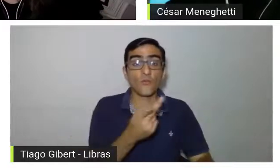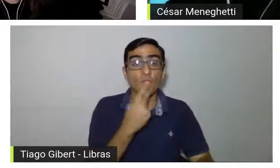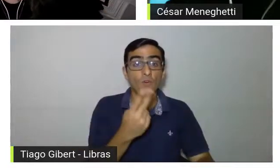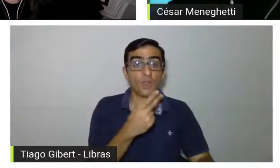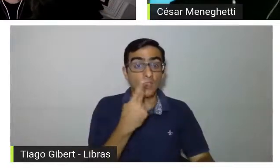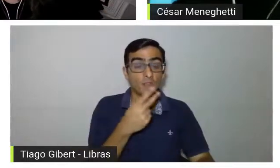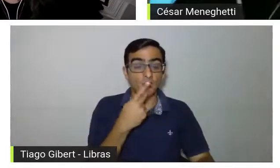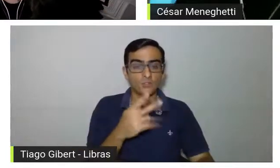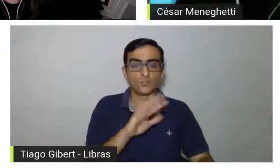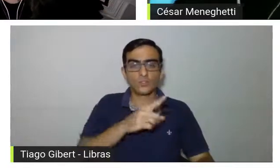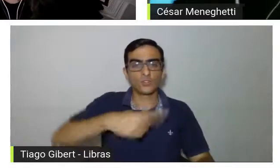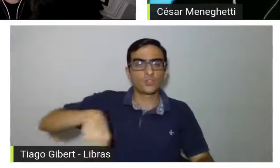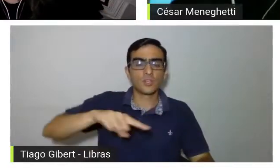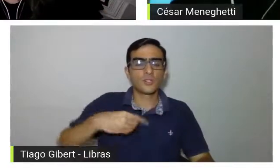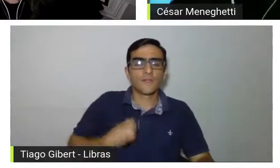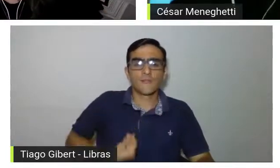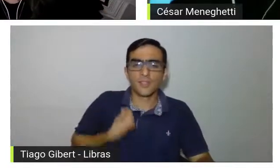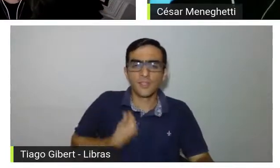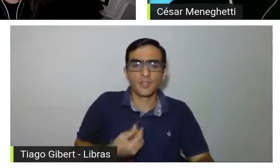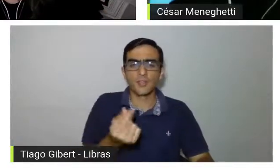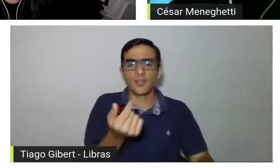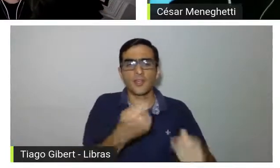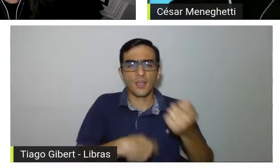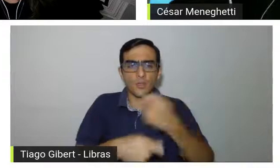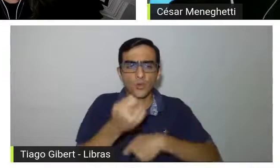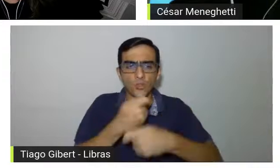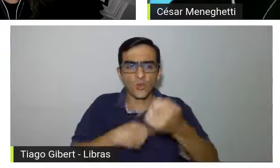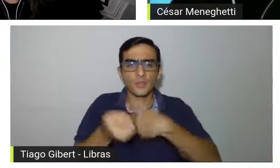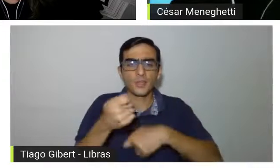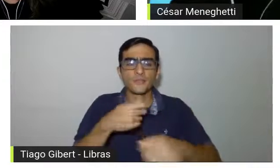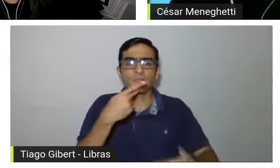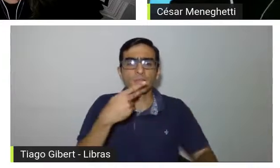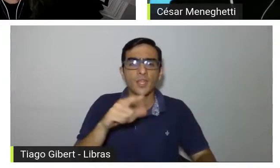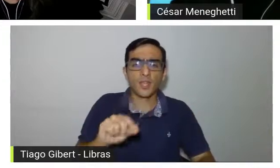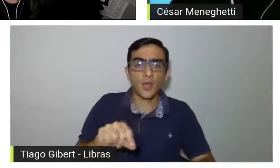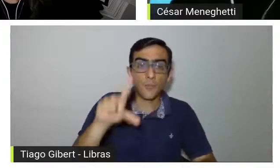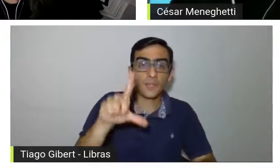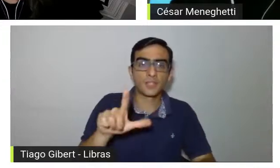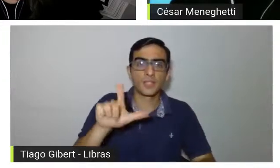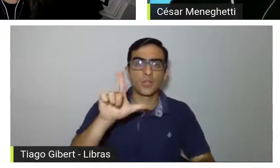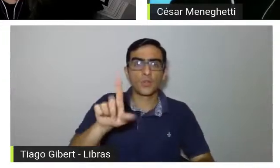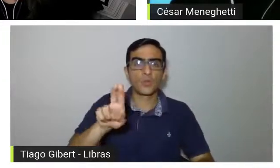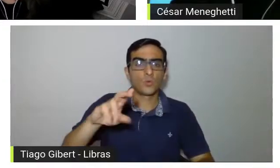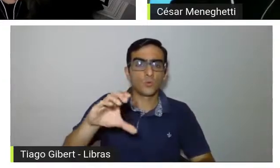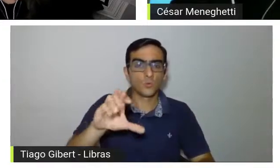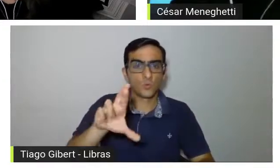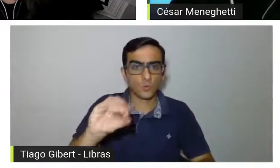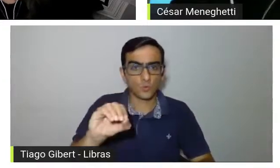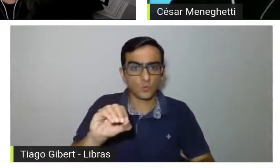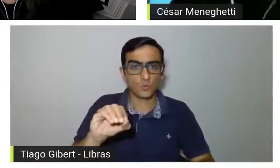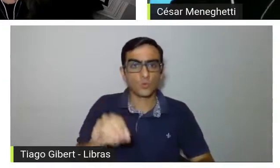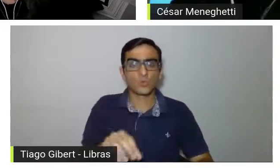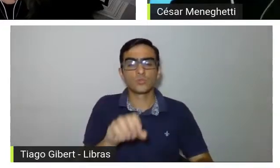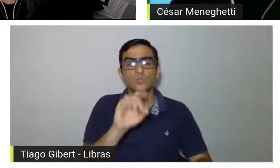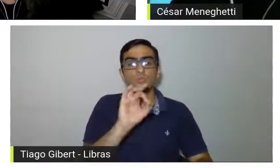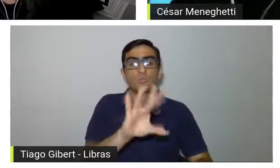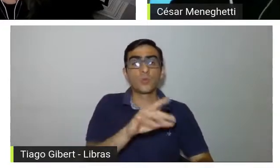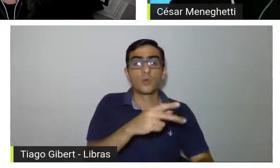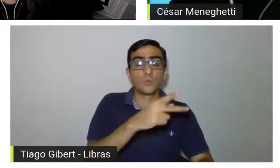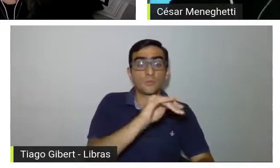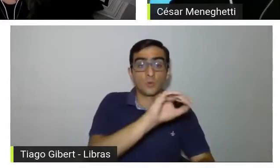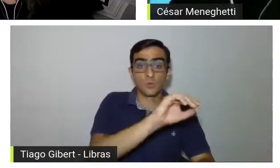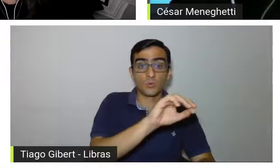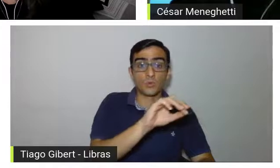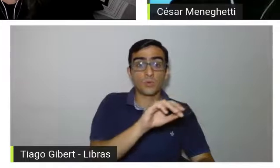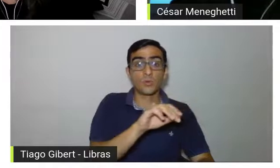a nossa vida, a nossa economia, no aumento do lucro e do PIB, nós vamos morrer. É o fim